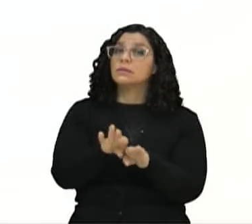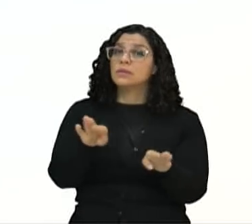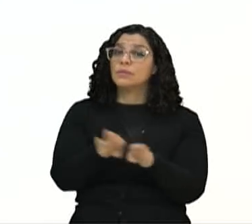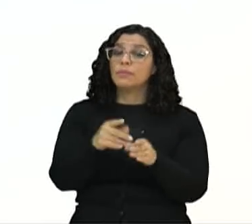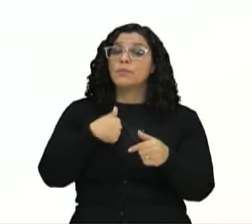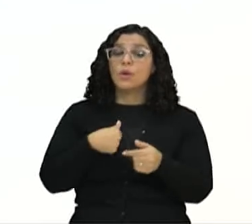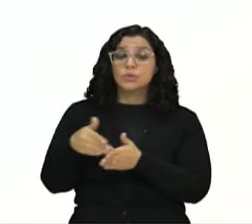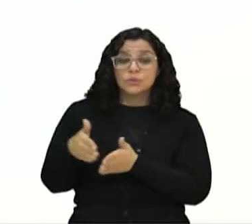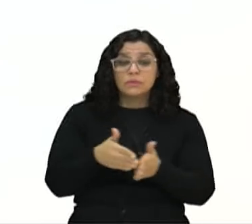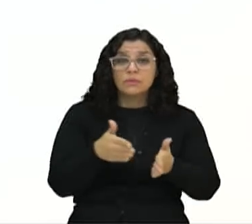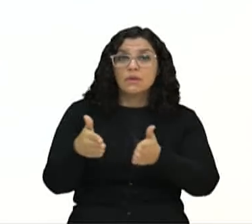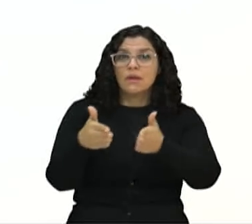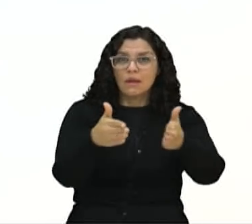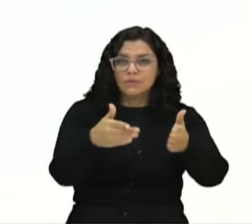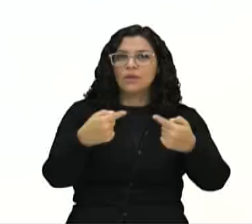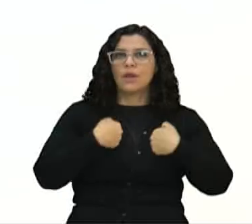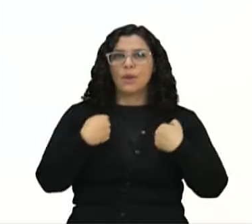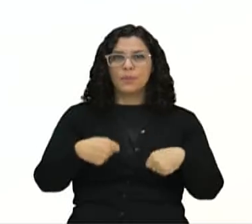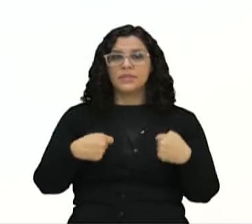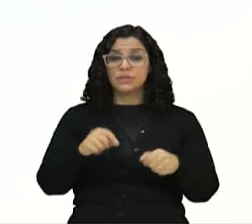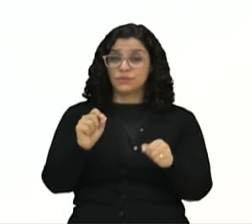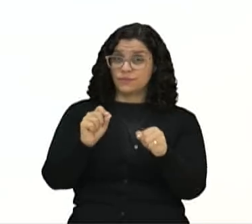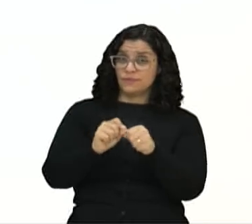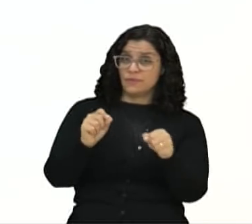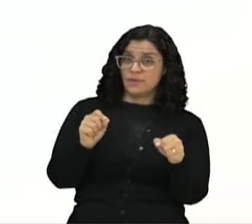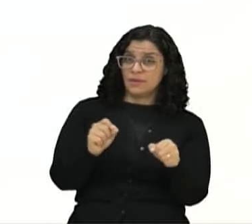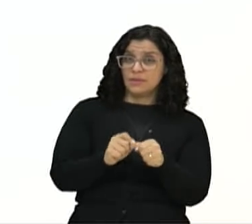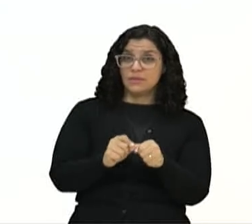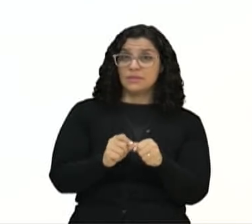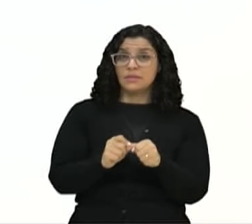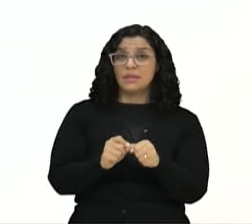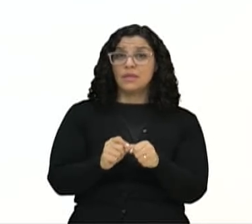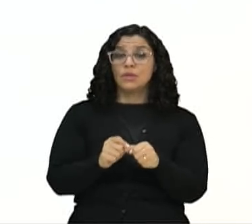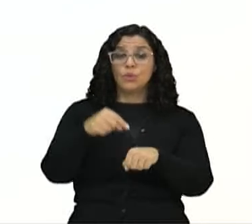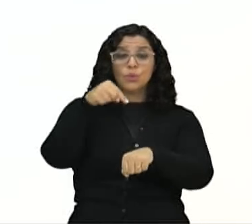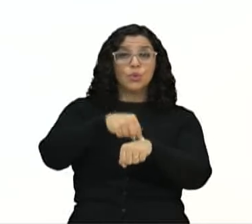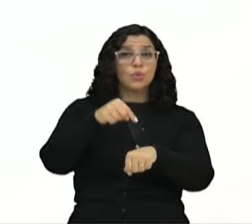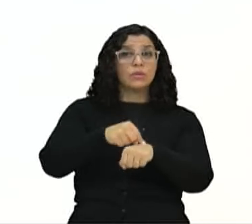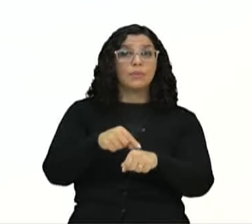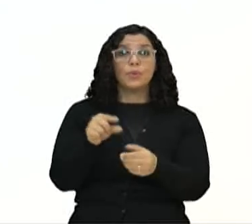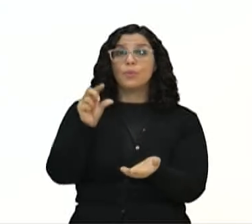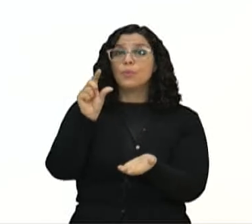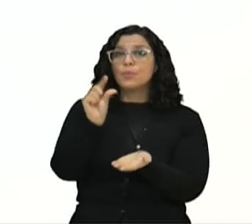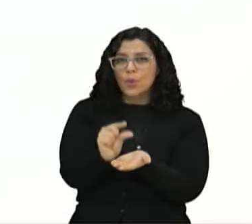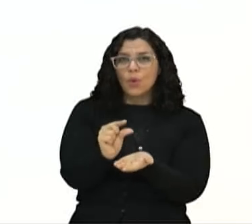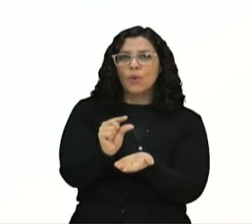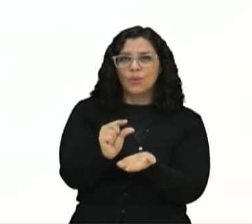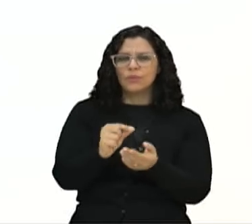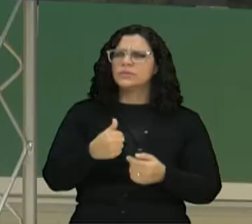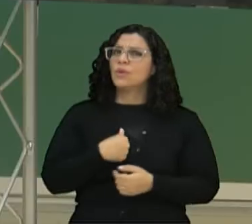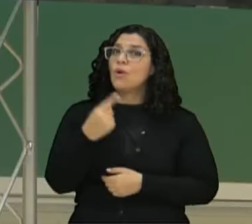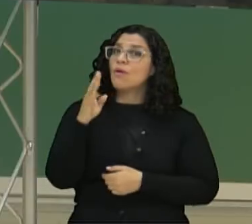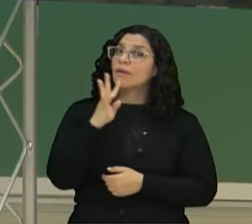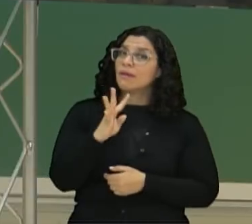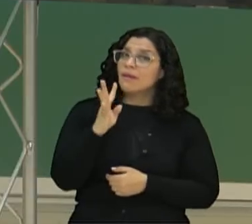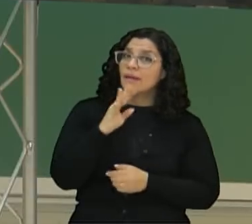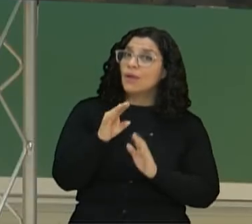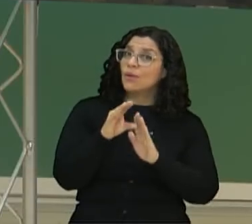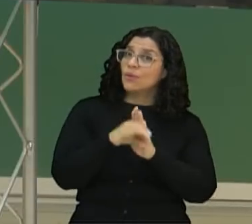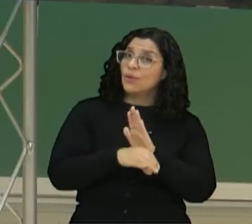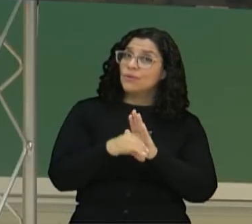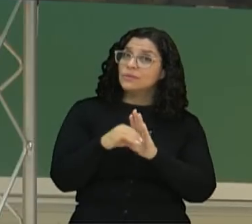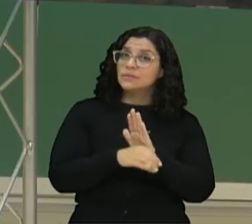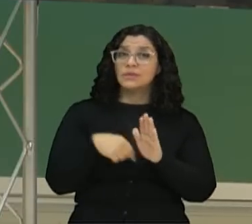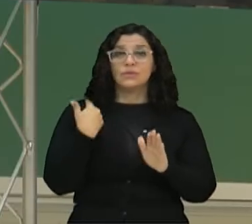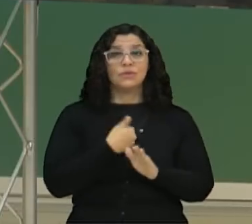o percurso que deve ser realizado no menor espaço de tempo possível. Olha que bacana, olha quantos